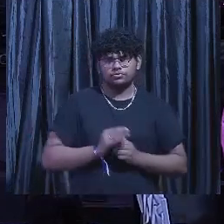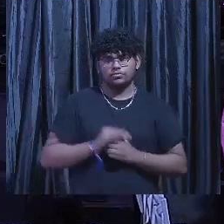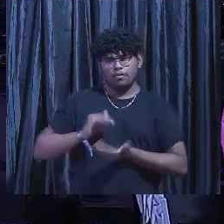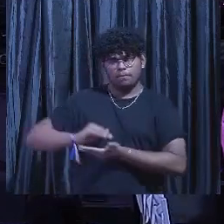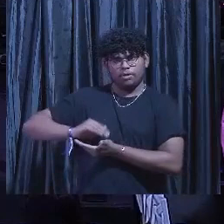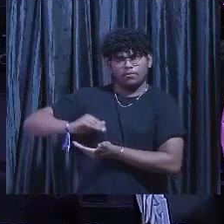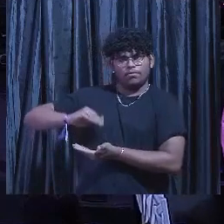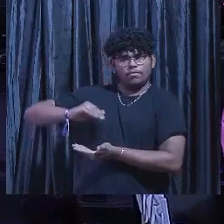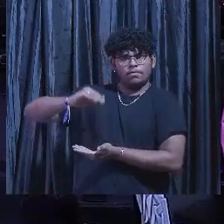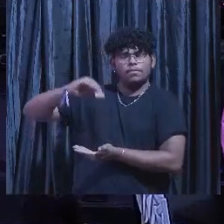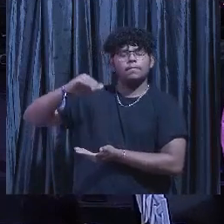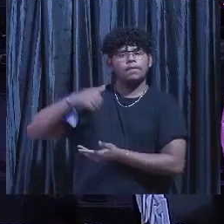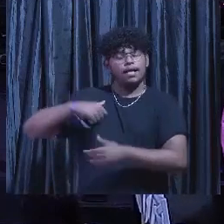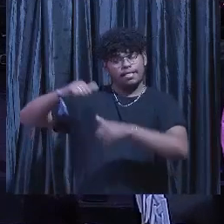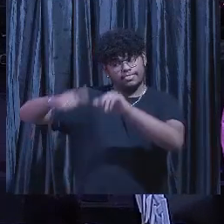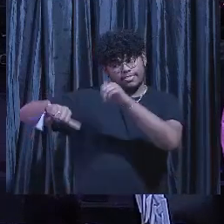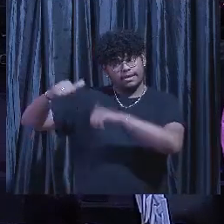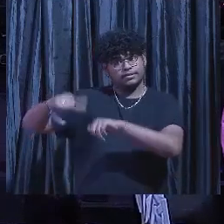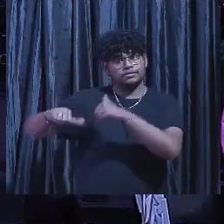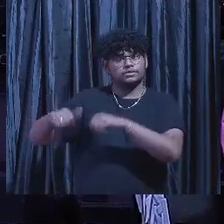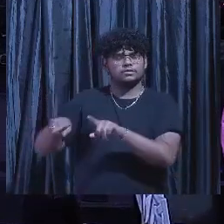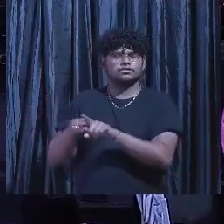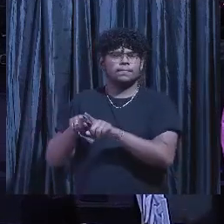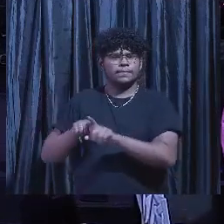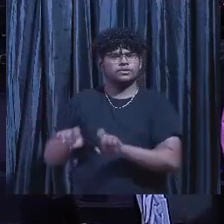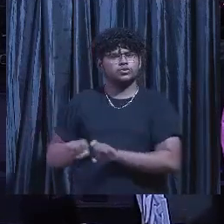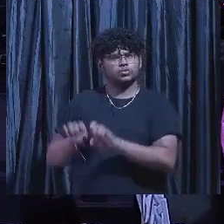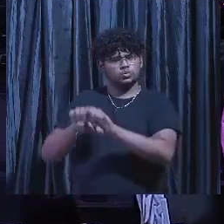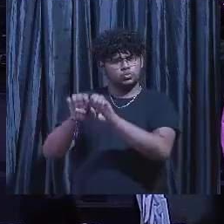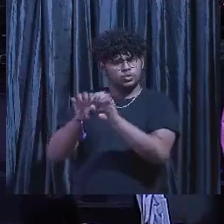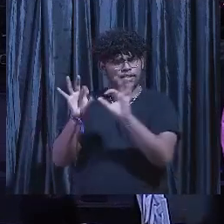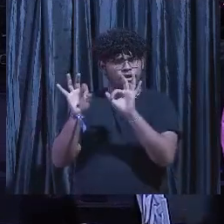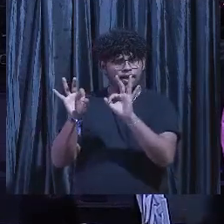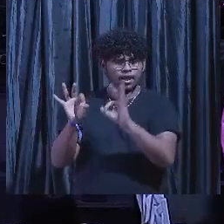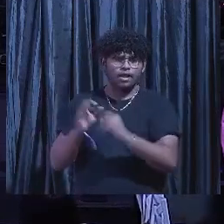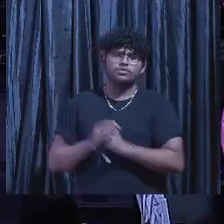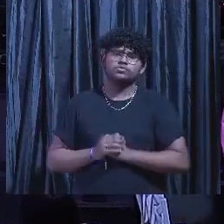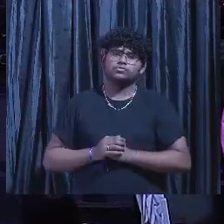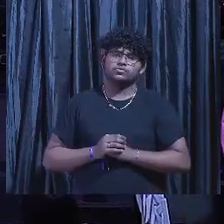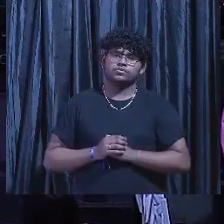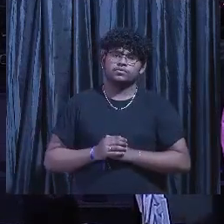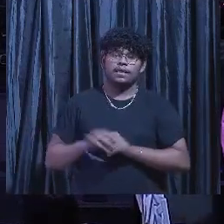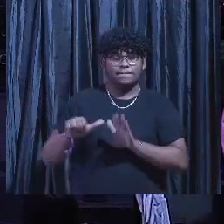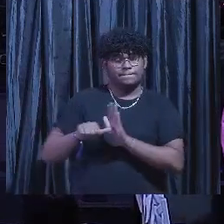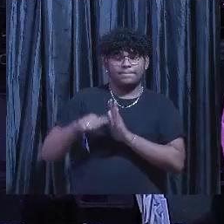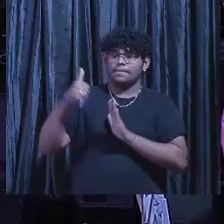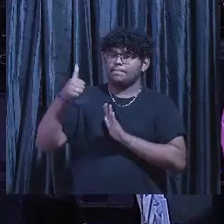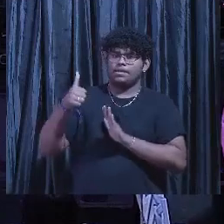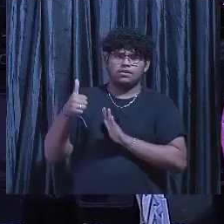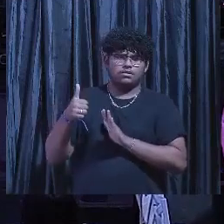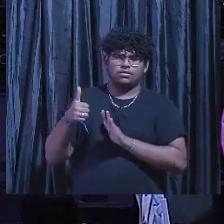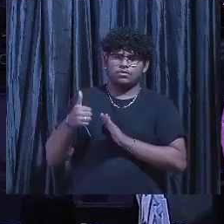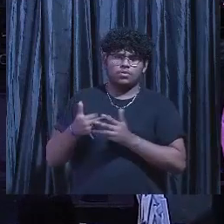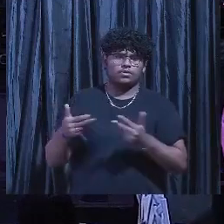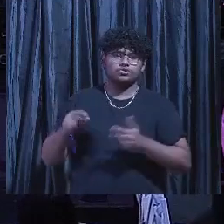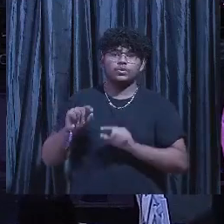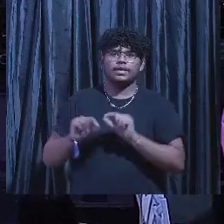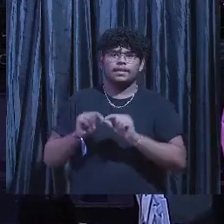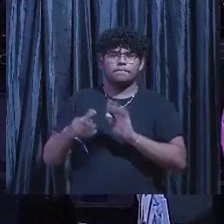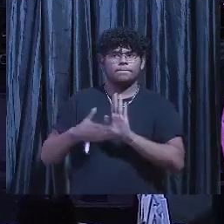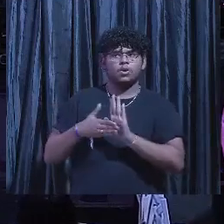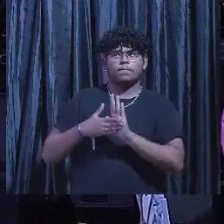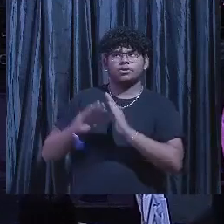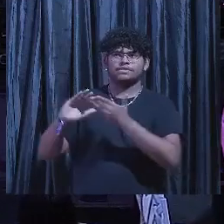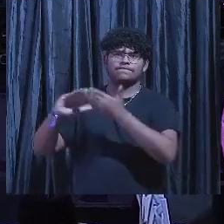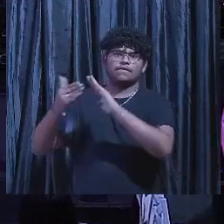robusta, com análises também muito bem estruturadas, porque a primeira coisa que fazem com qualquer iniciativa da favela é dizer que ela não está bem